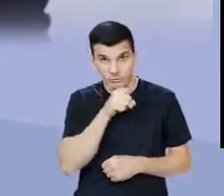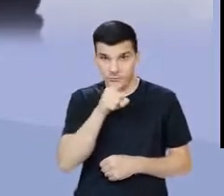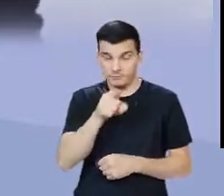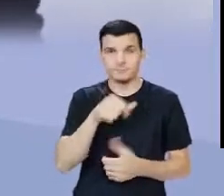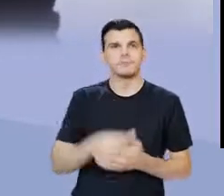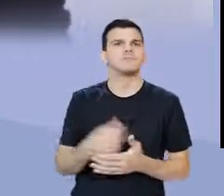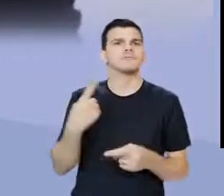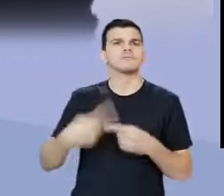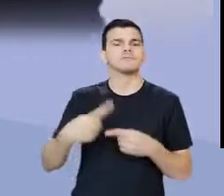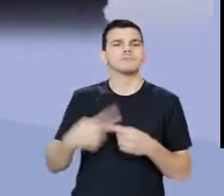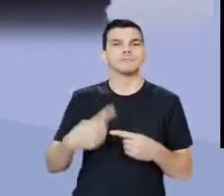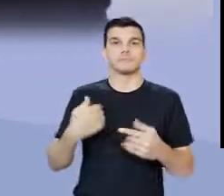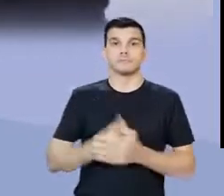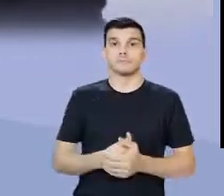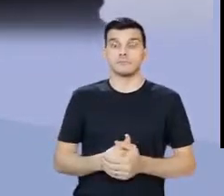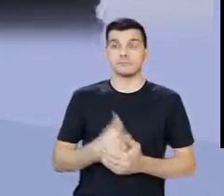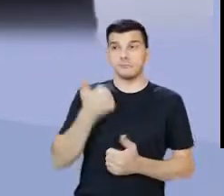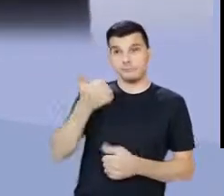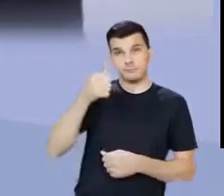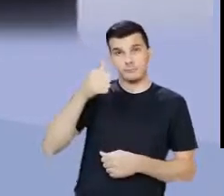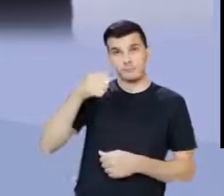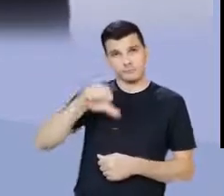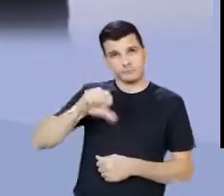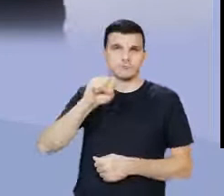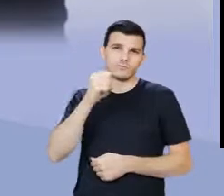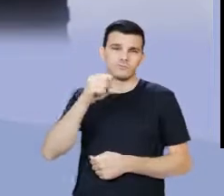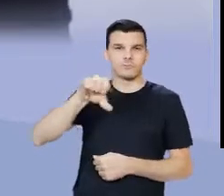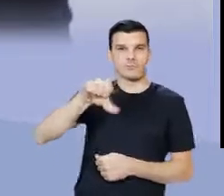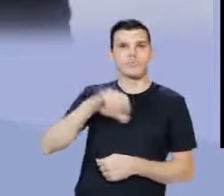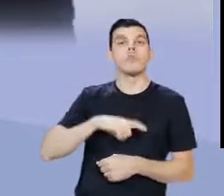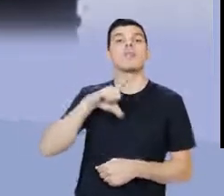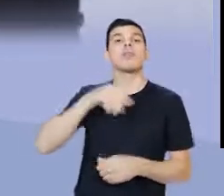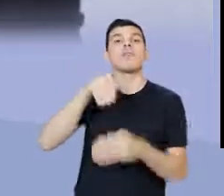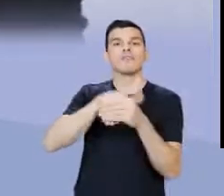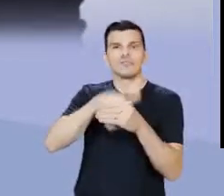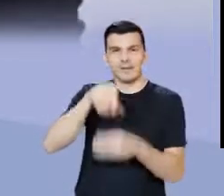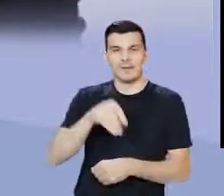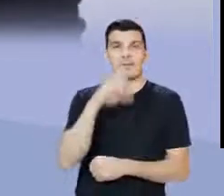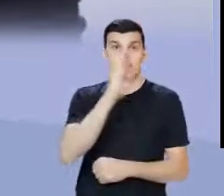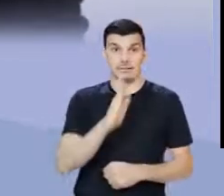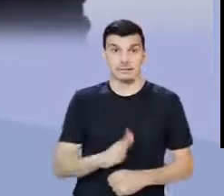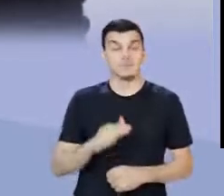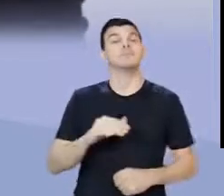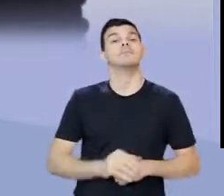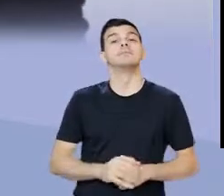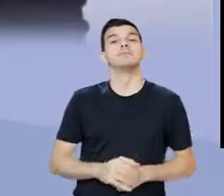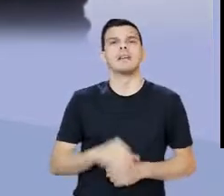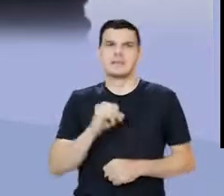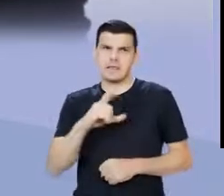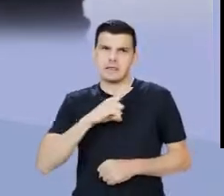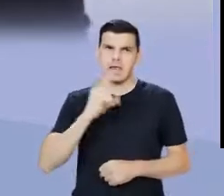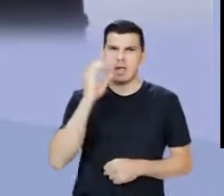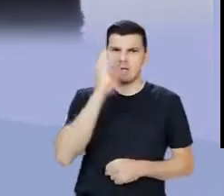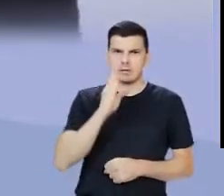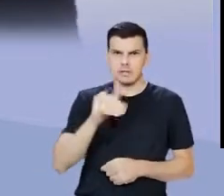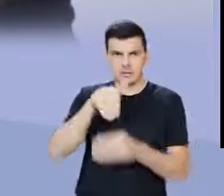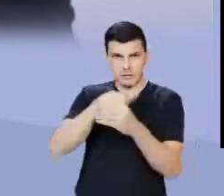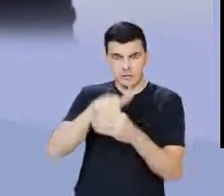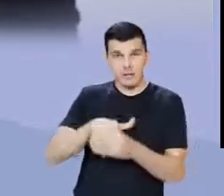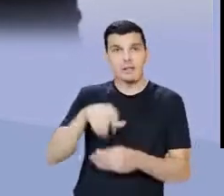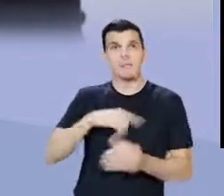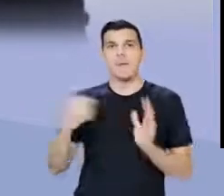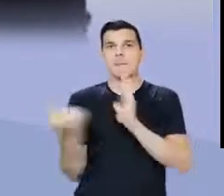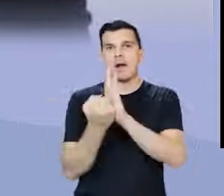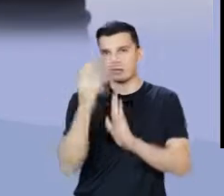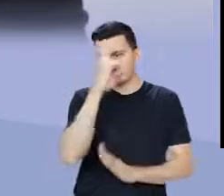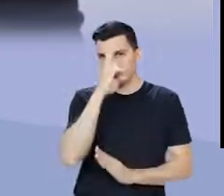chamo a atenção, meu aluno. Por quê? Né? Em 89, tem eleições no Brasil. Olha que legal. Se teve eleições no